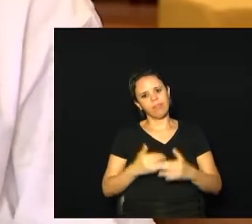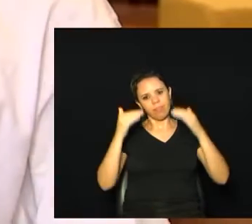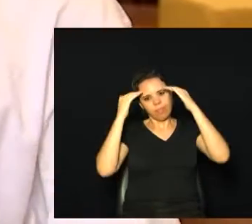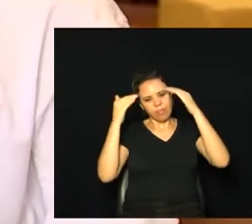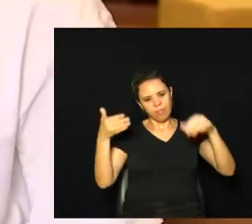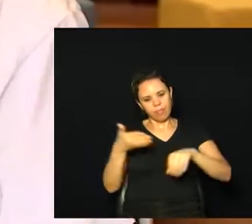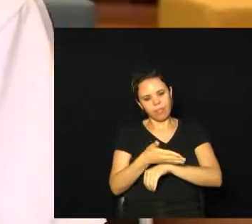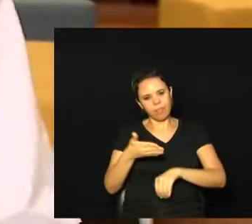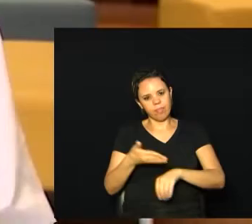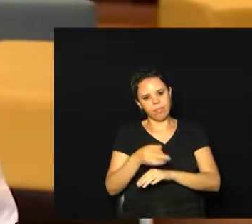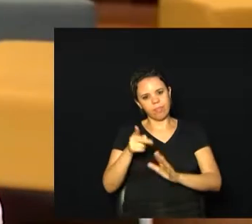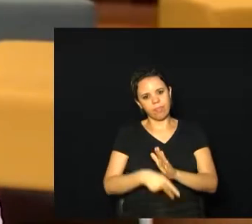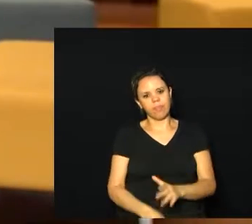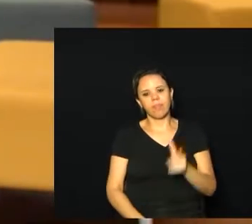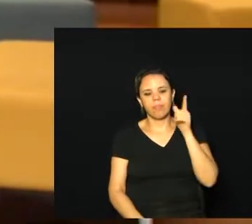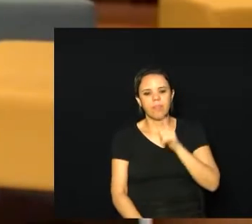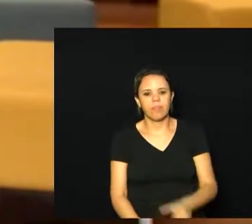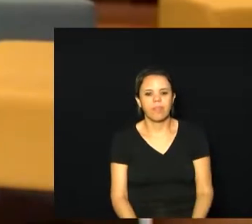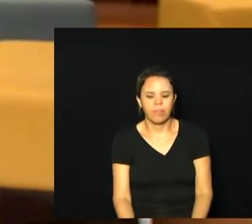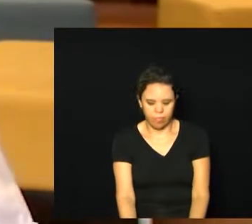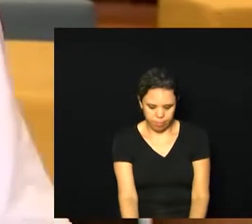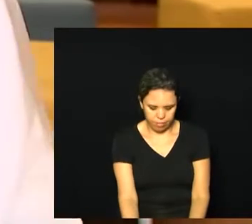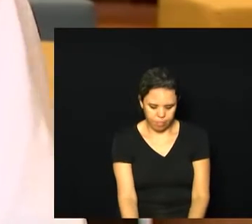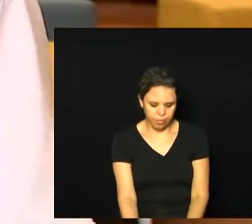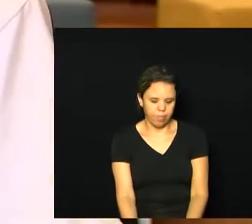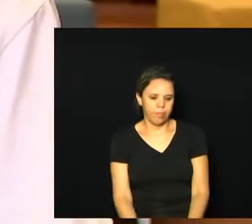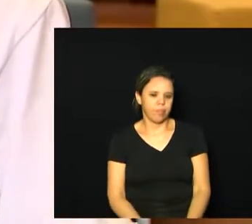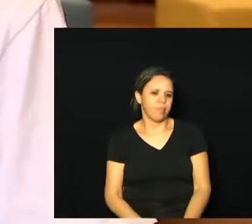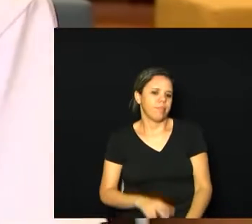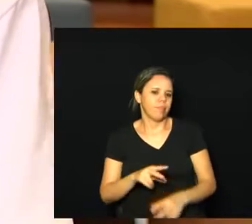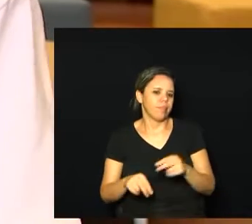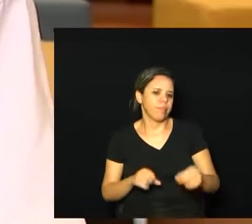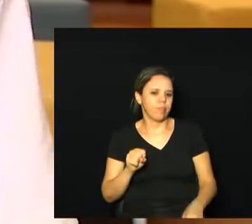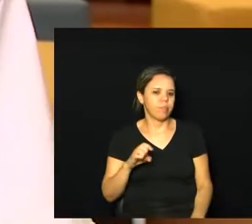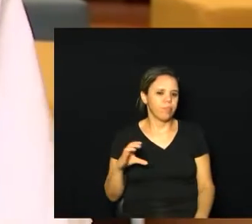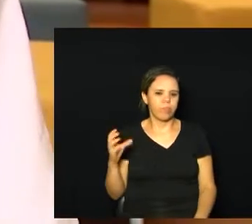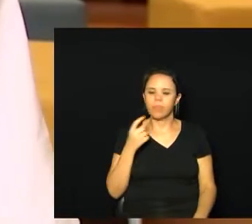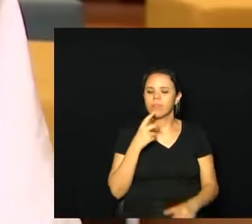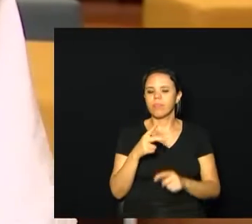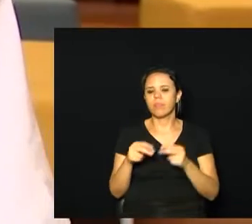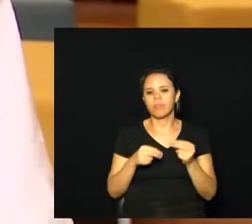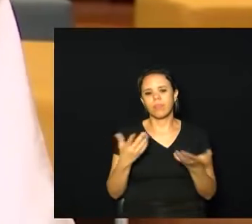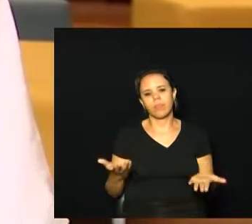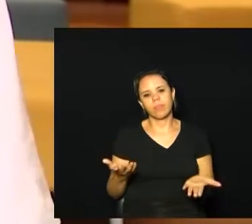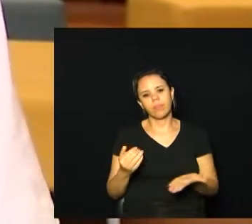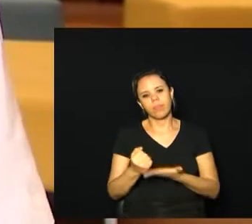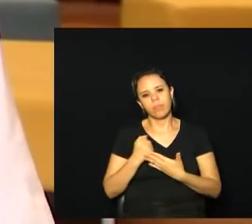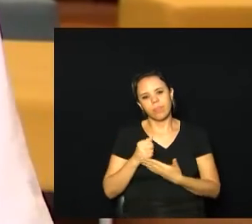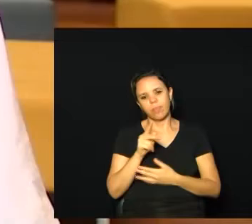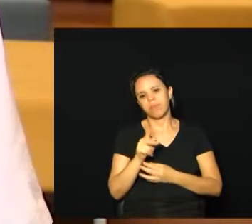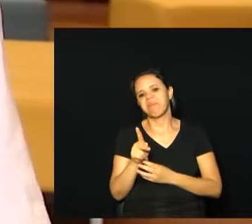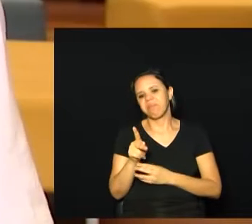ter participado desse projeto, ter ganhado, trouxe o troféu para o Senac Campinas e se não fosse a ajuda dos